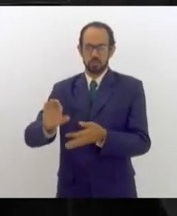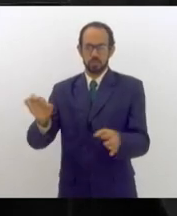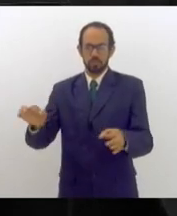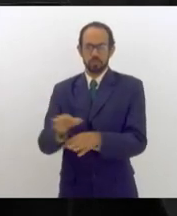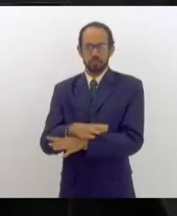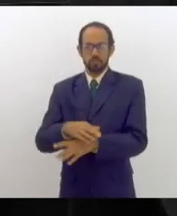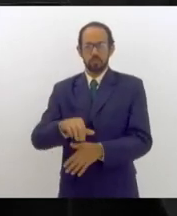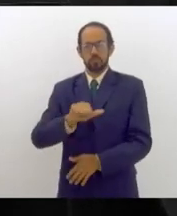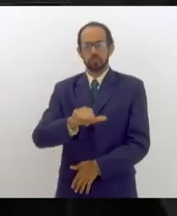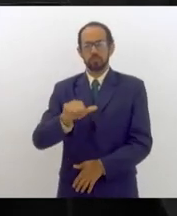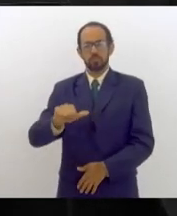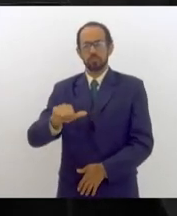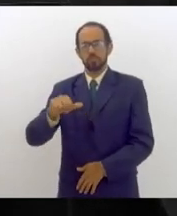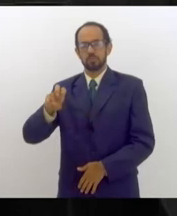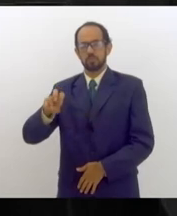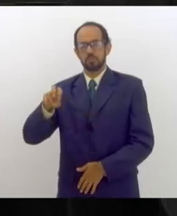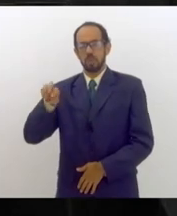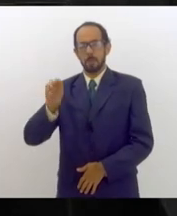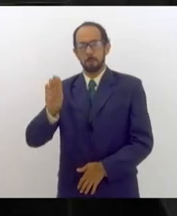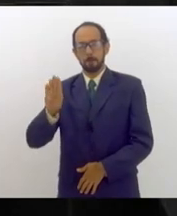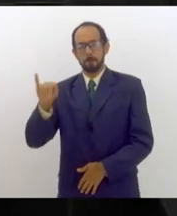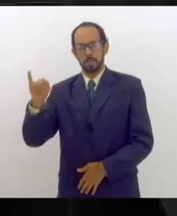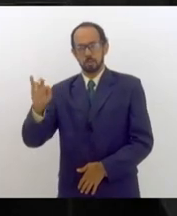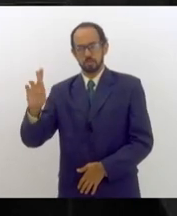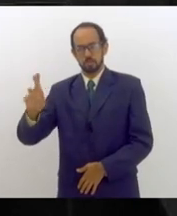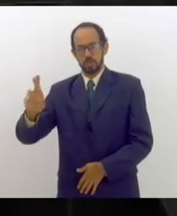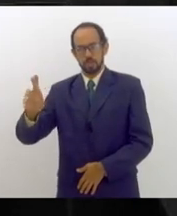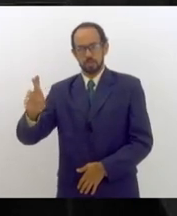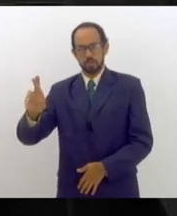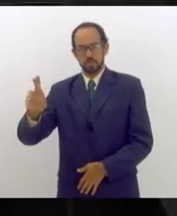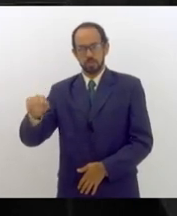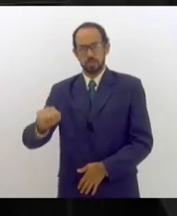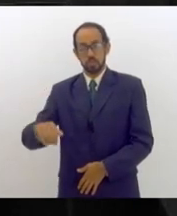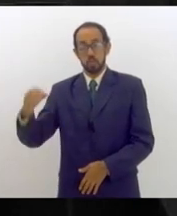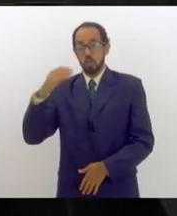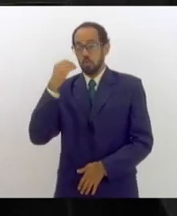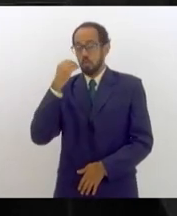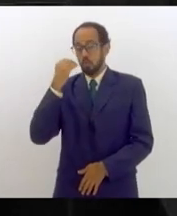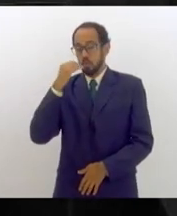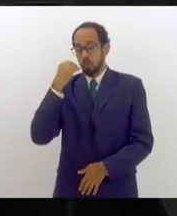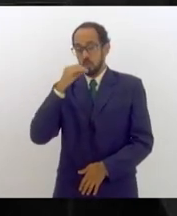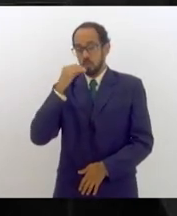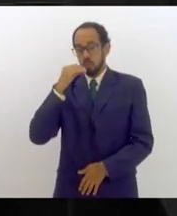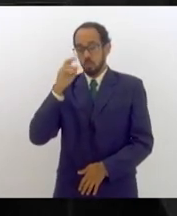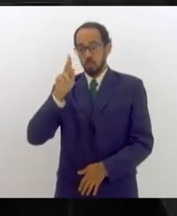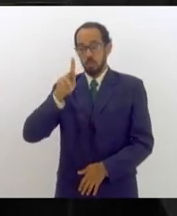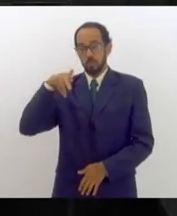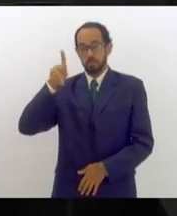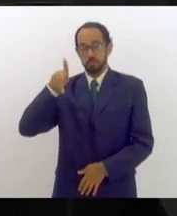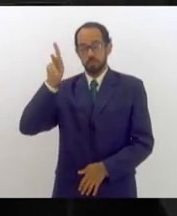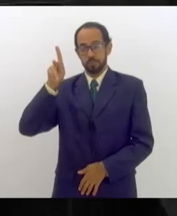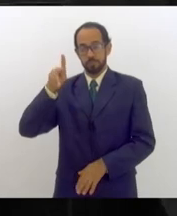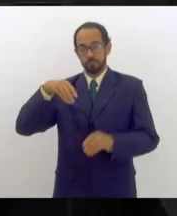115 bilhões o dividendo que a Petrobras distribuiu